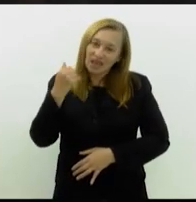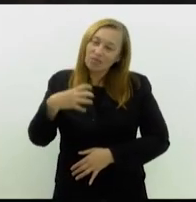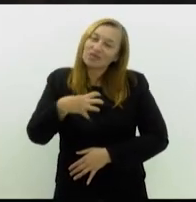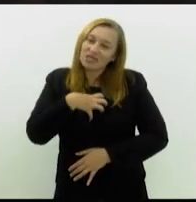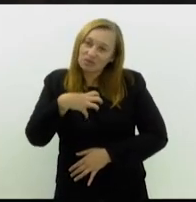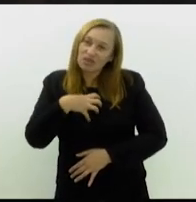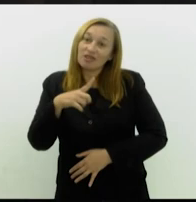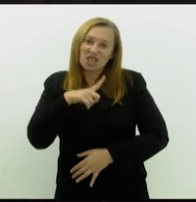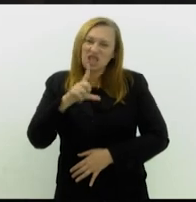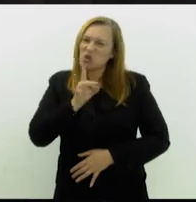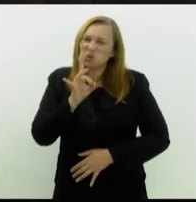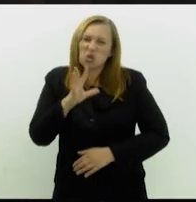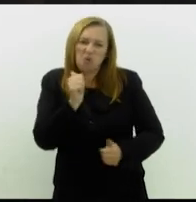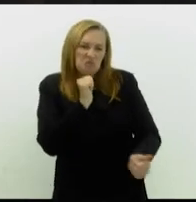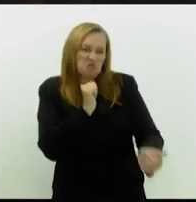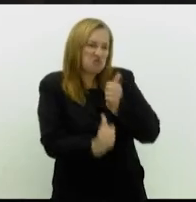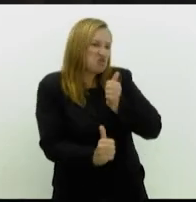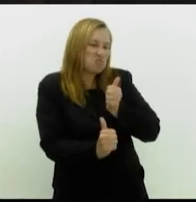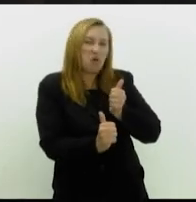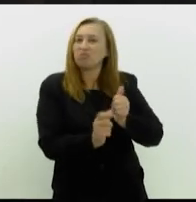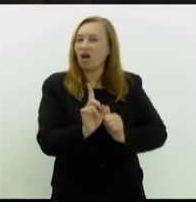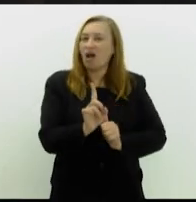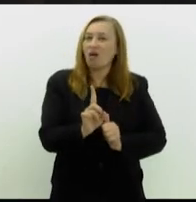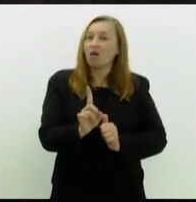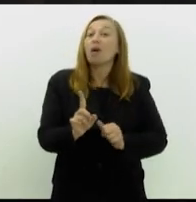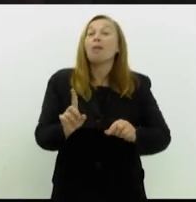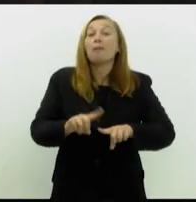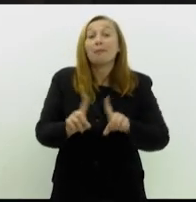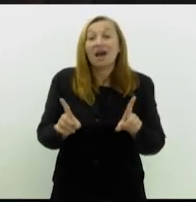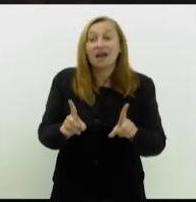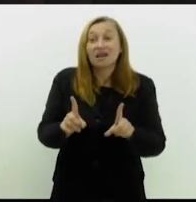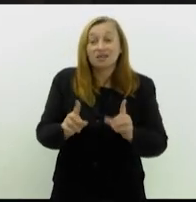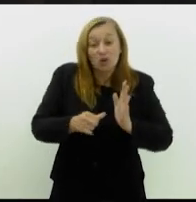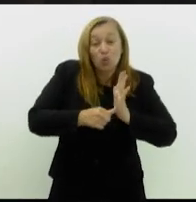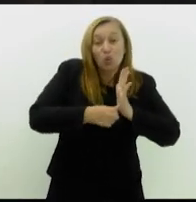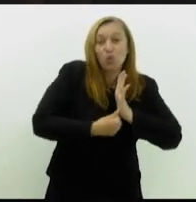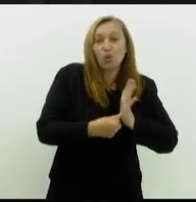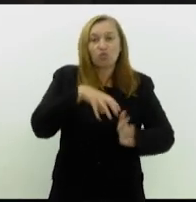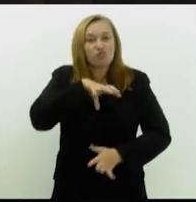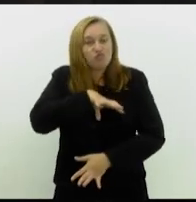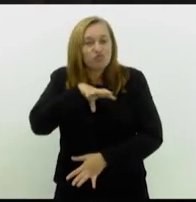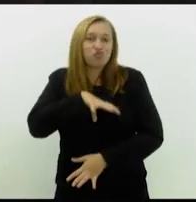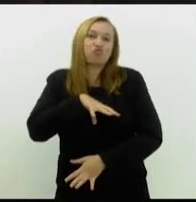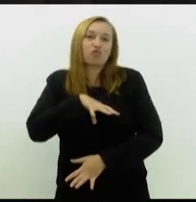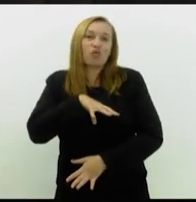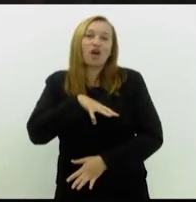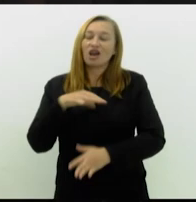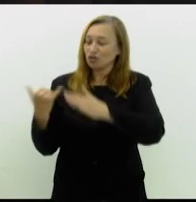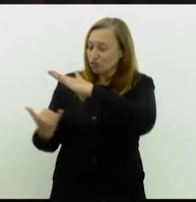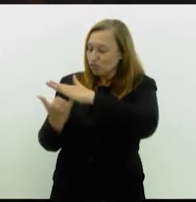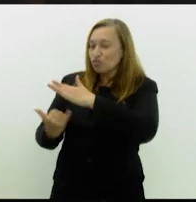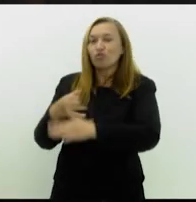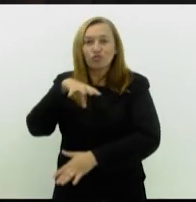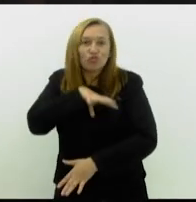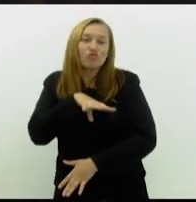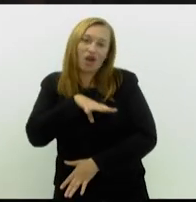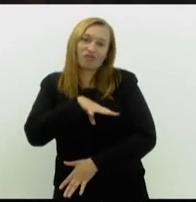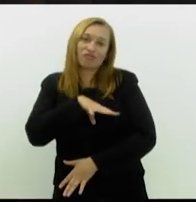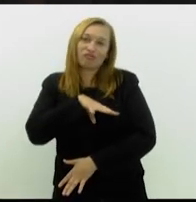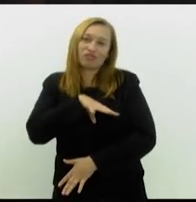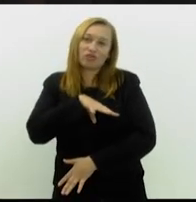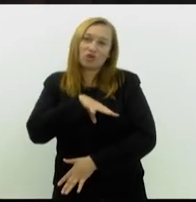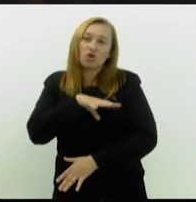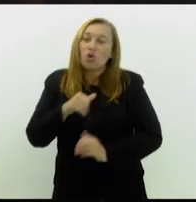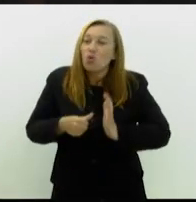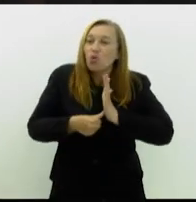Vasco somente Mas pela nação pela entidade Vasco da Gama por um